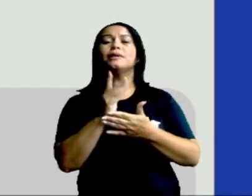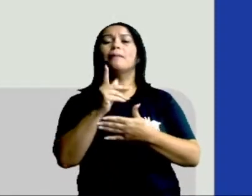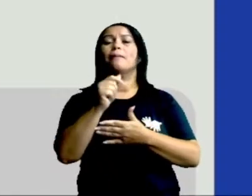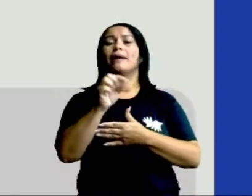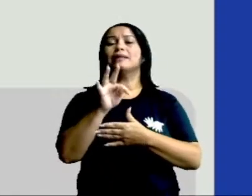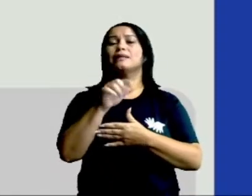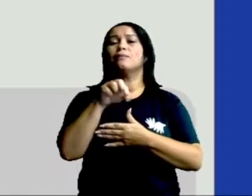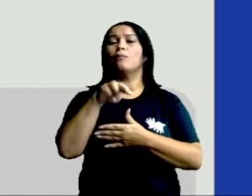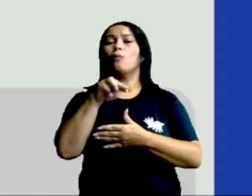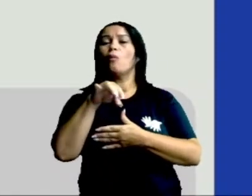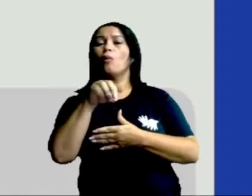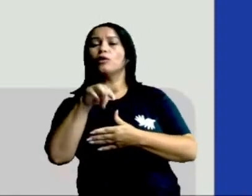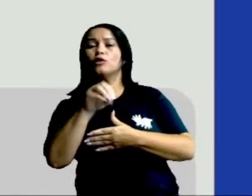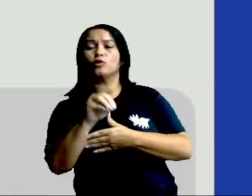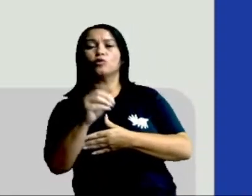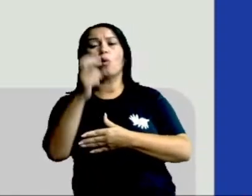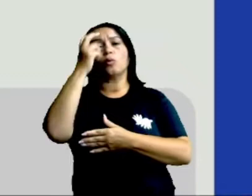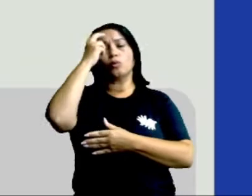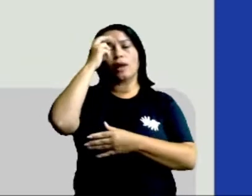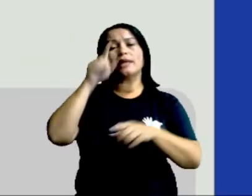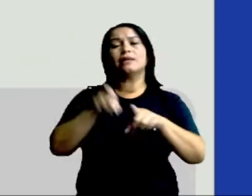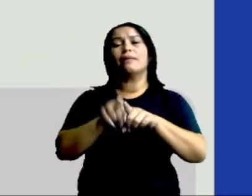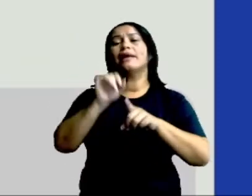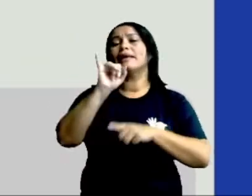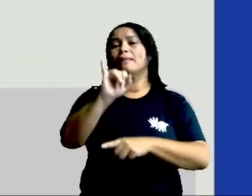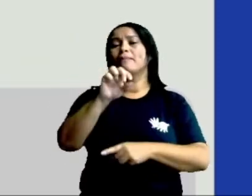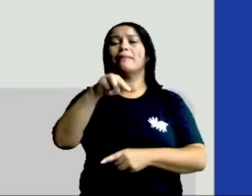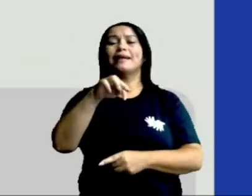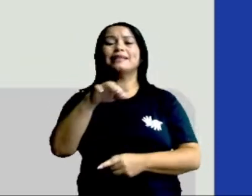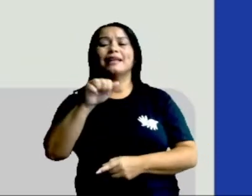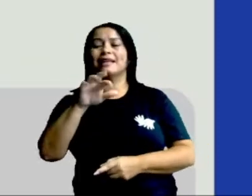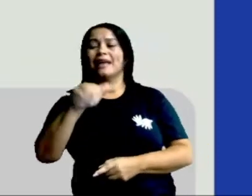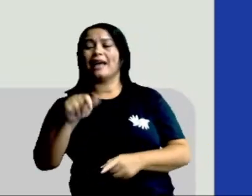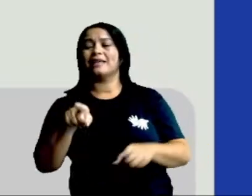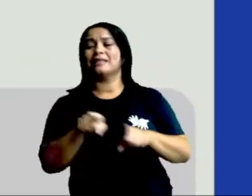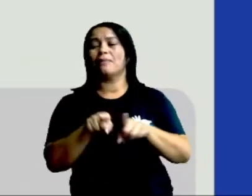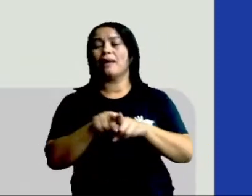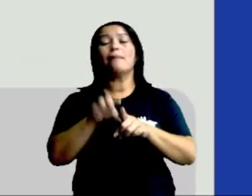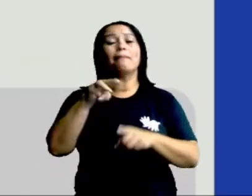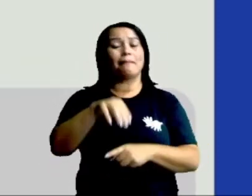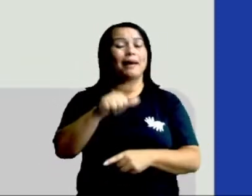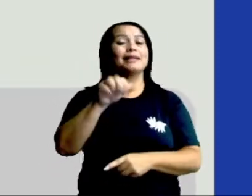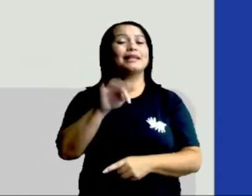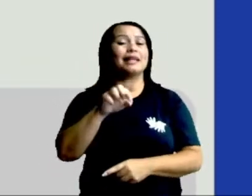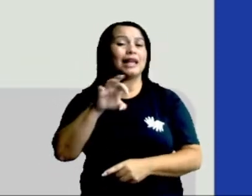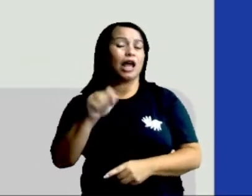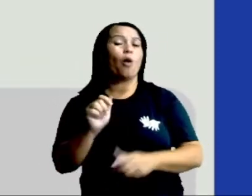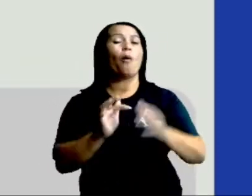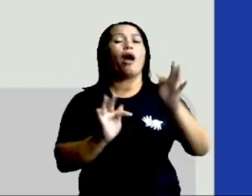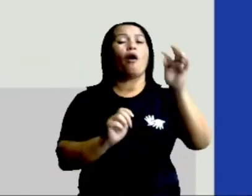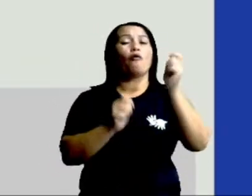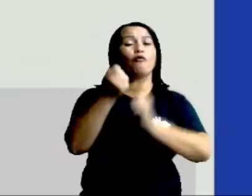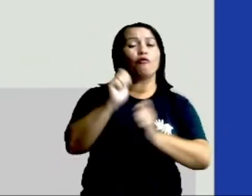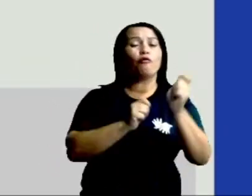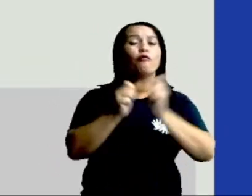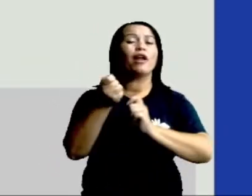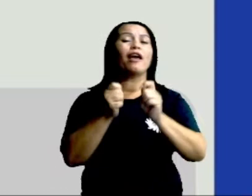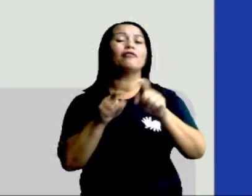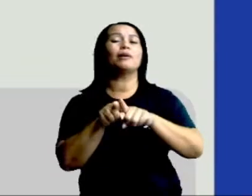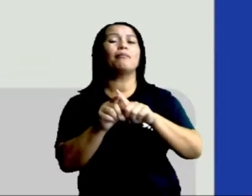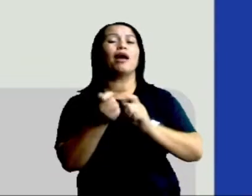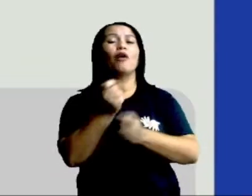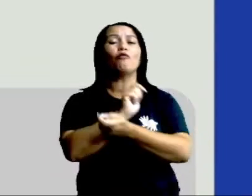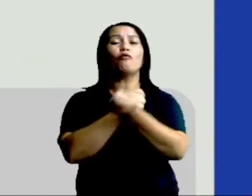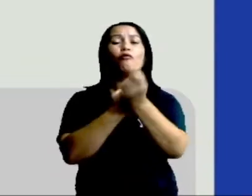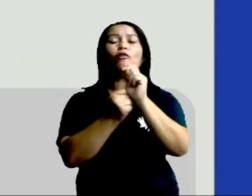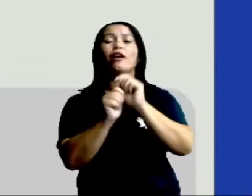culturais imateriais de Pernambuco, representados aí ó, pelo frevo, maracatu, né, os bonecos